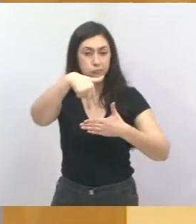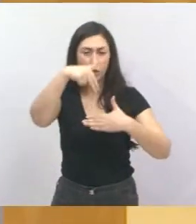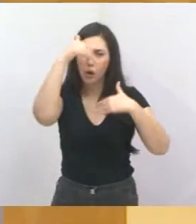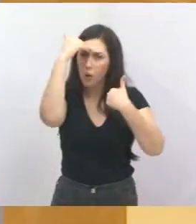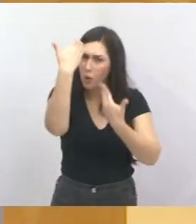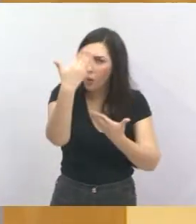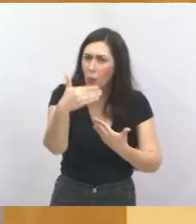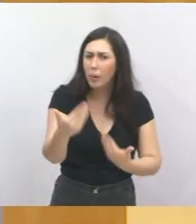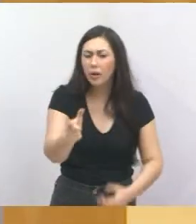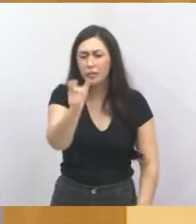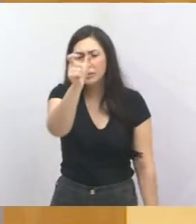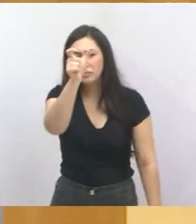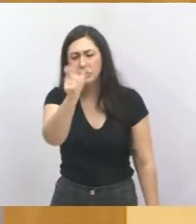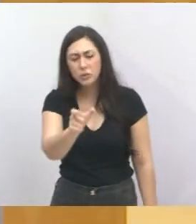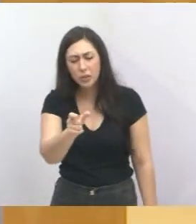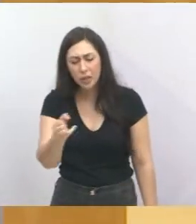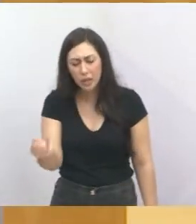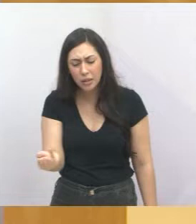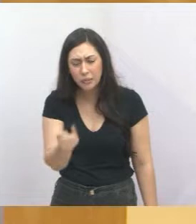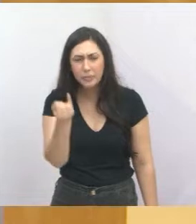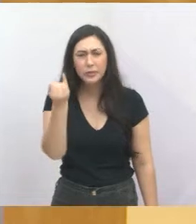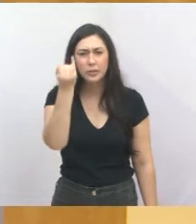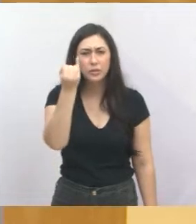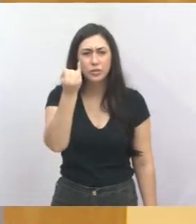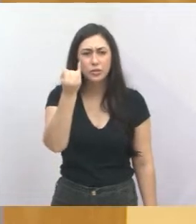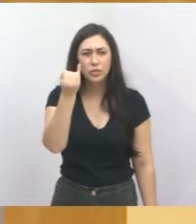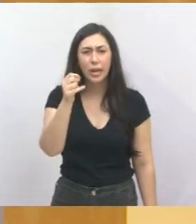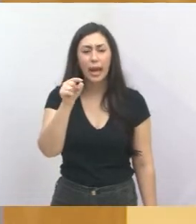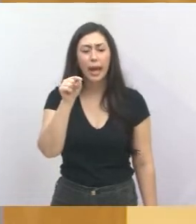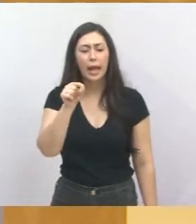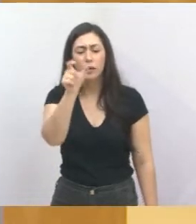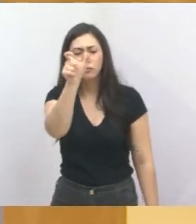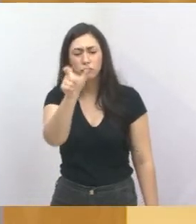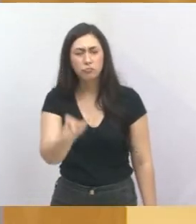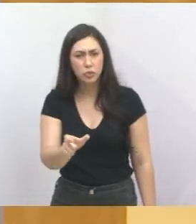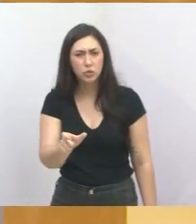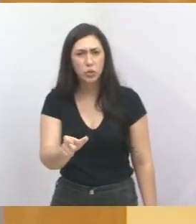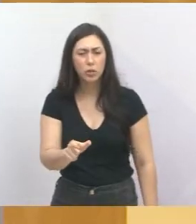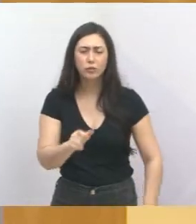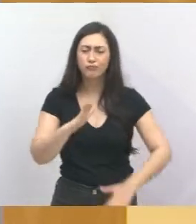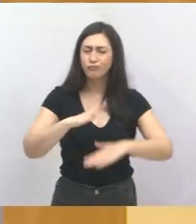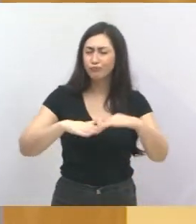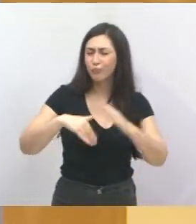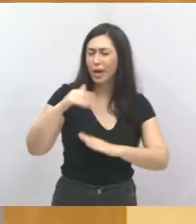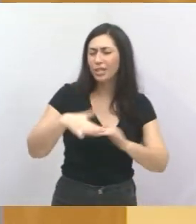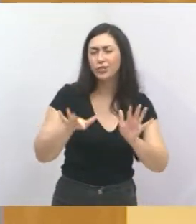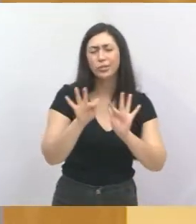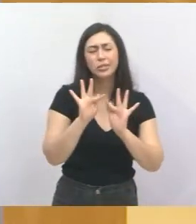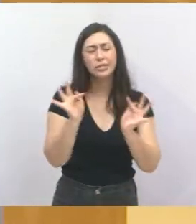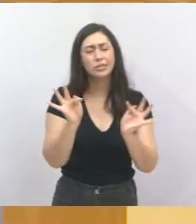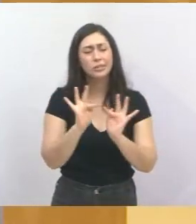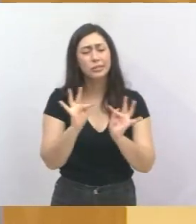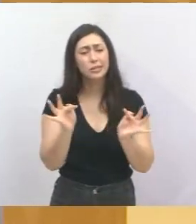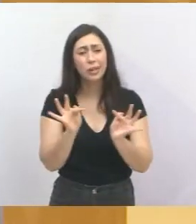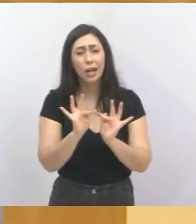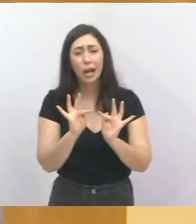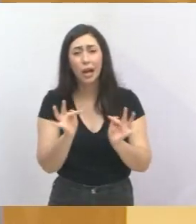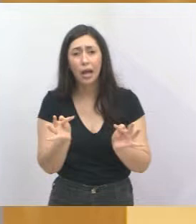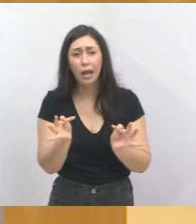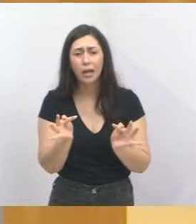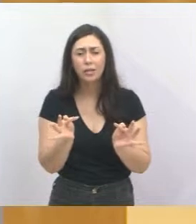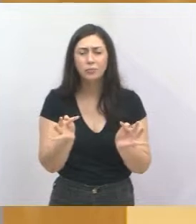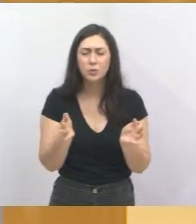um grande cidadão jacareense, uma pessoa de gestos simples, uma pessoa com